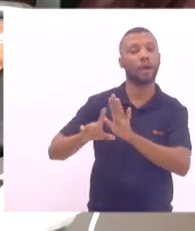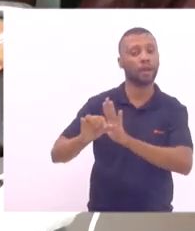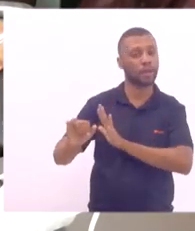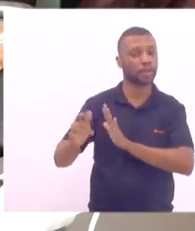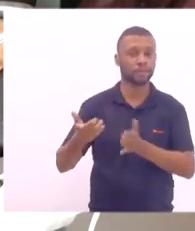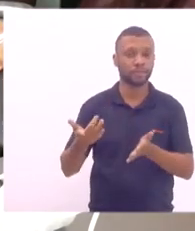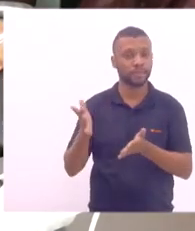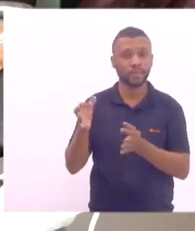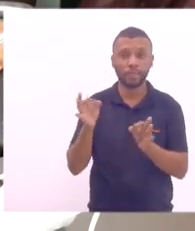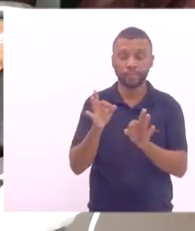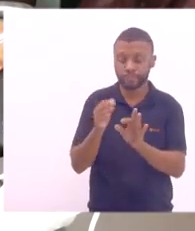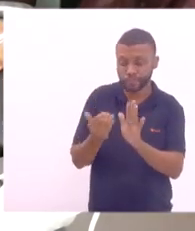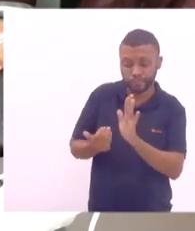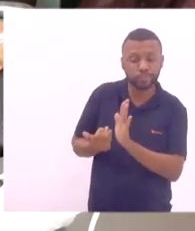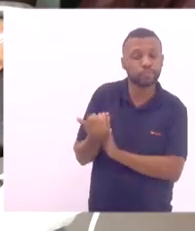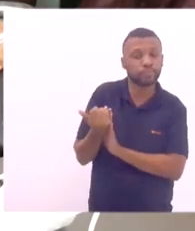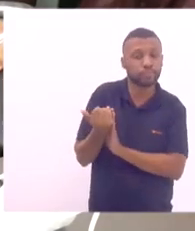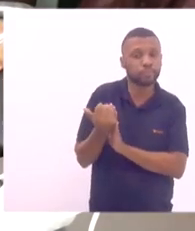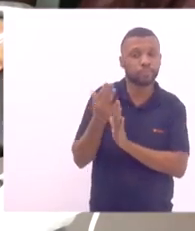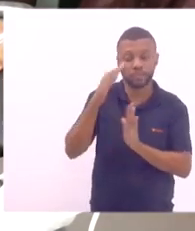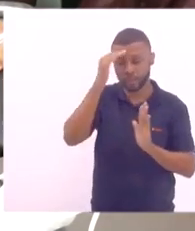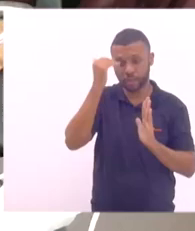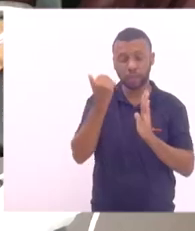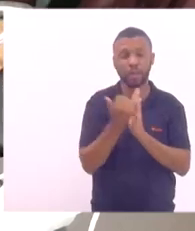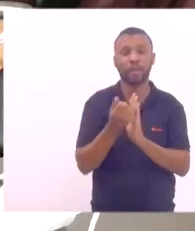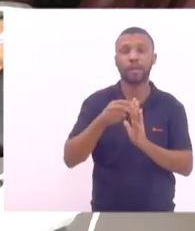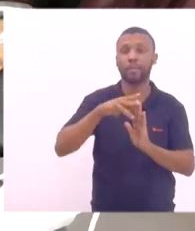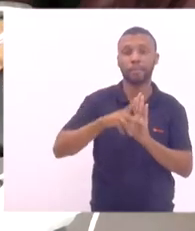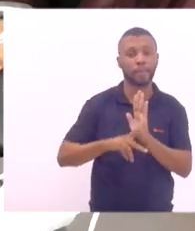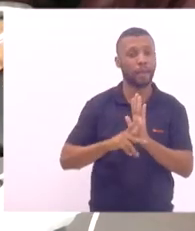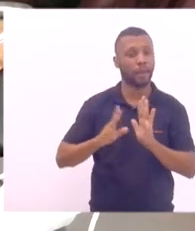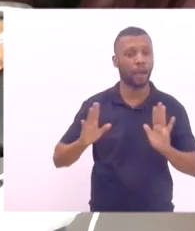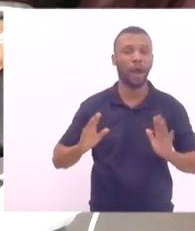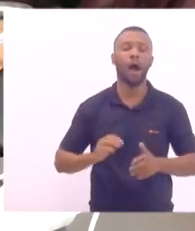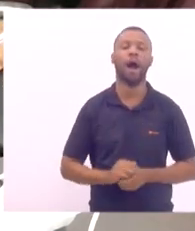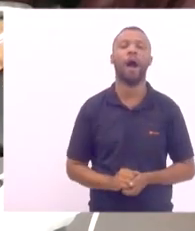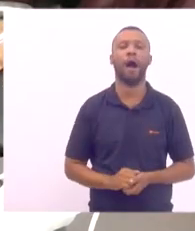está vigente. Está seguindo uma medida provisória, pô.